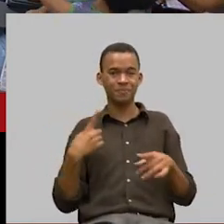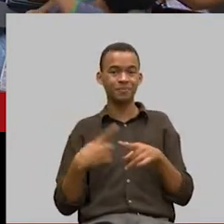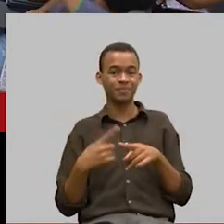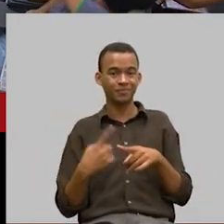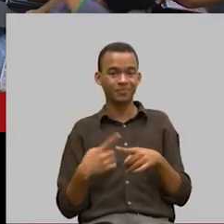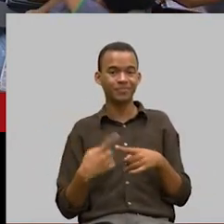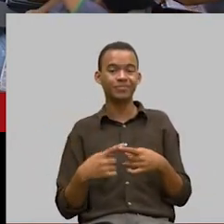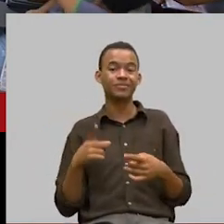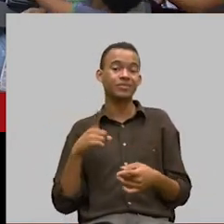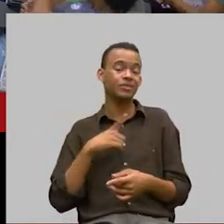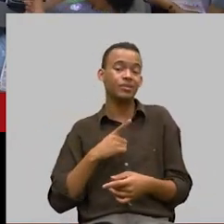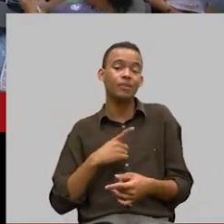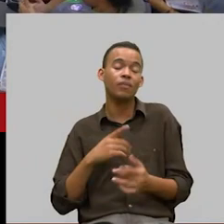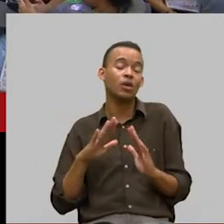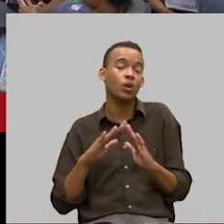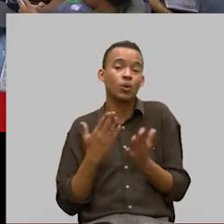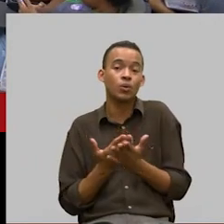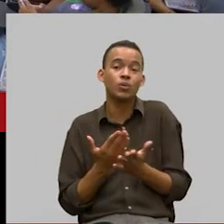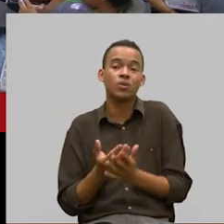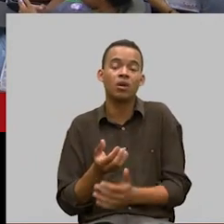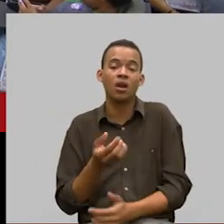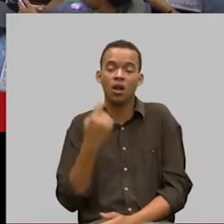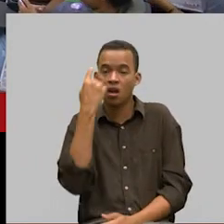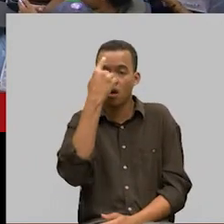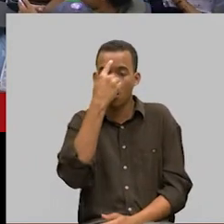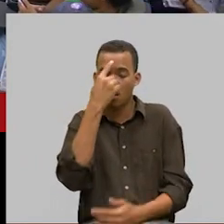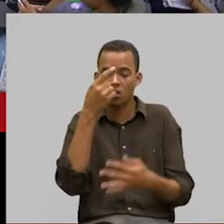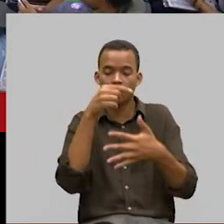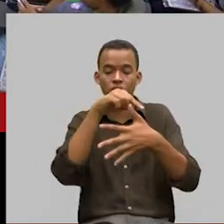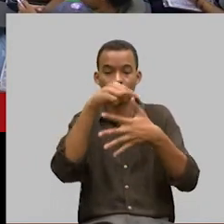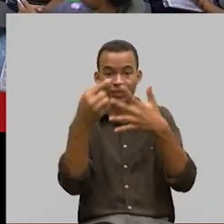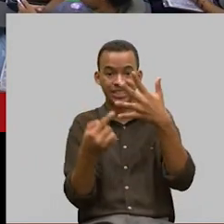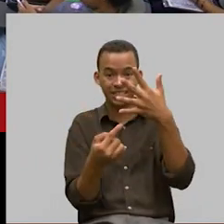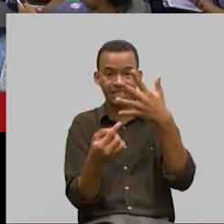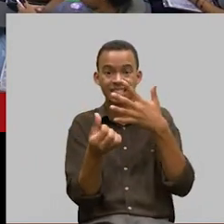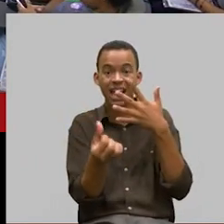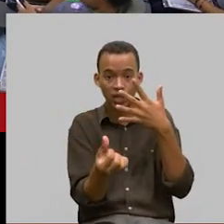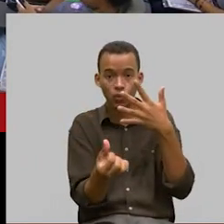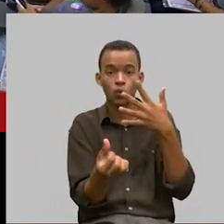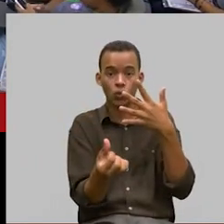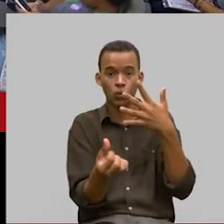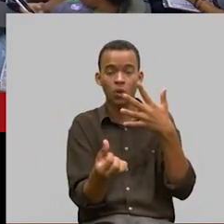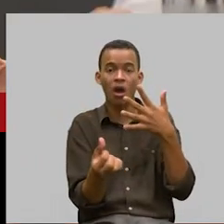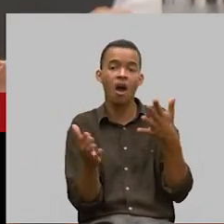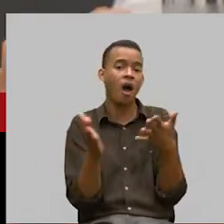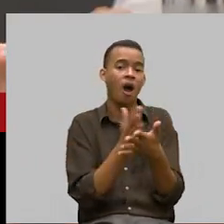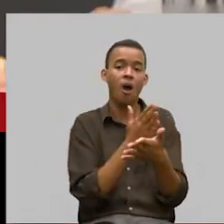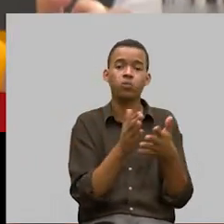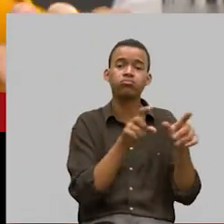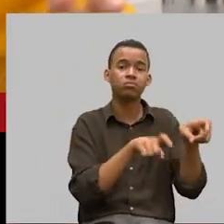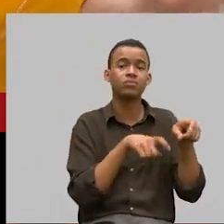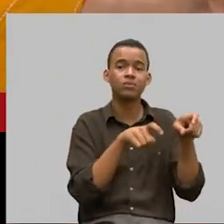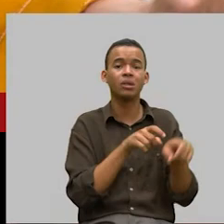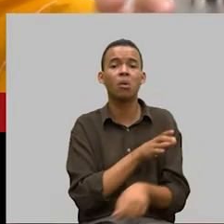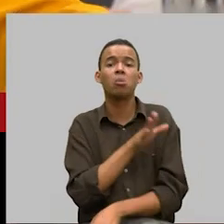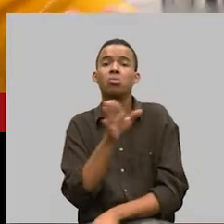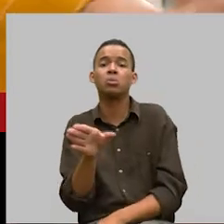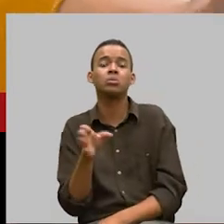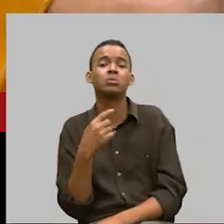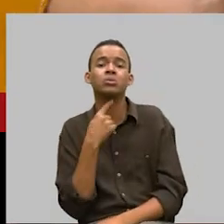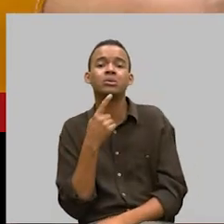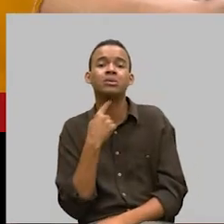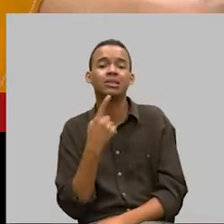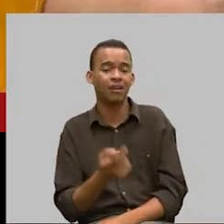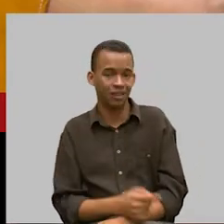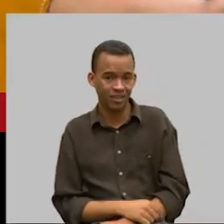história do sexto horário que os meninos que vê da zona rural não conseguem fazer aí eles simplesmente ficam lá num dia